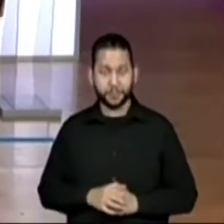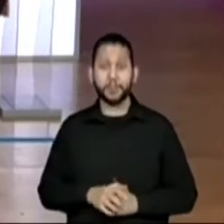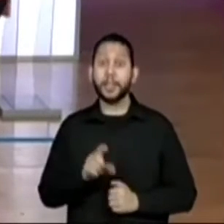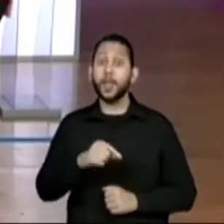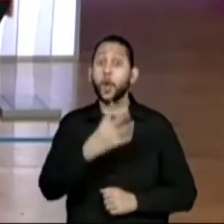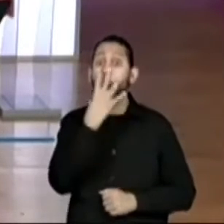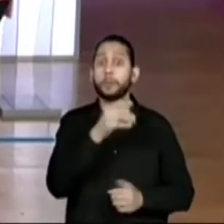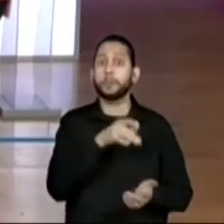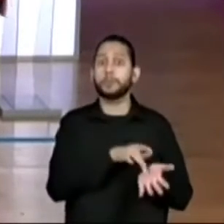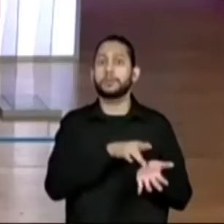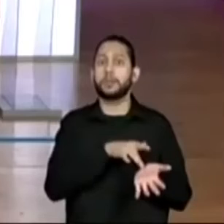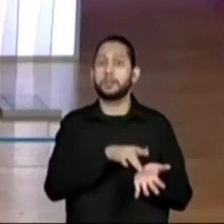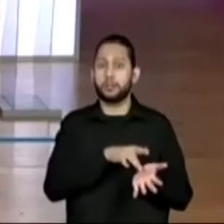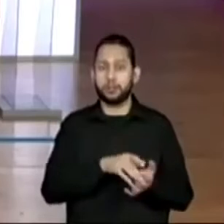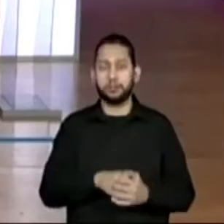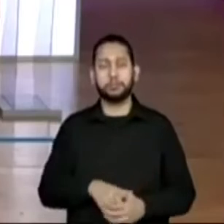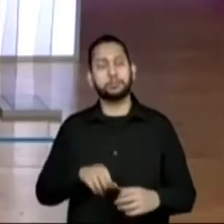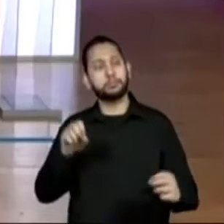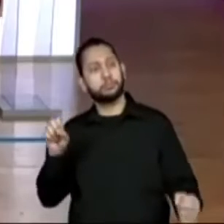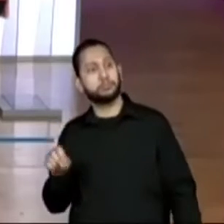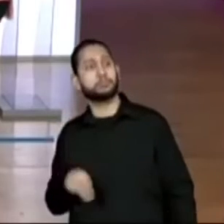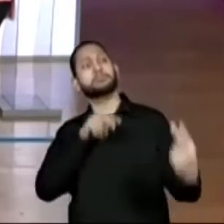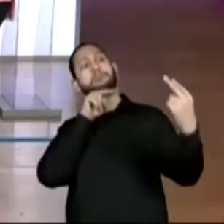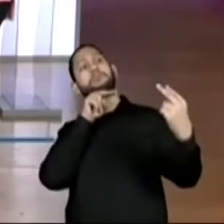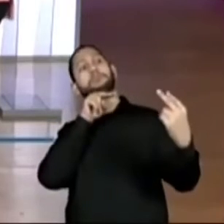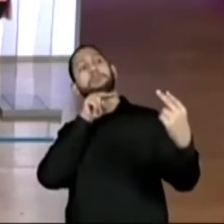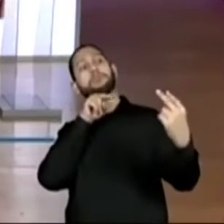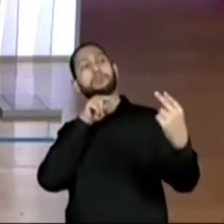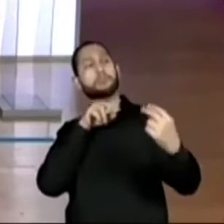Já colocaram ali, ó. Vovó, que olhos